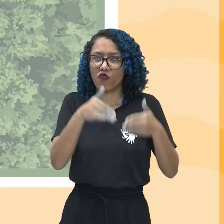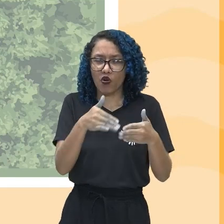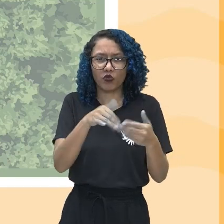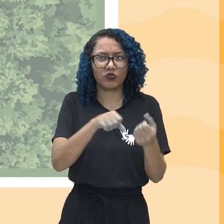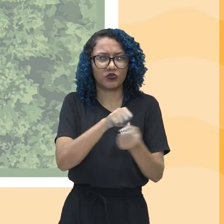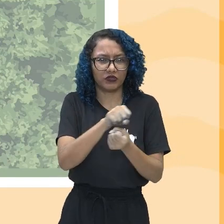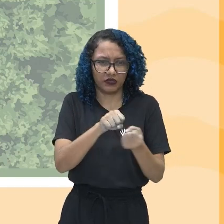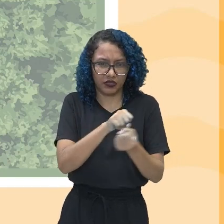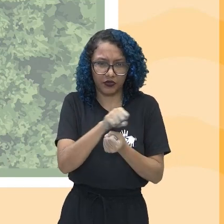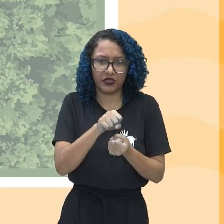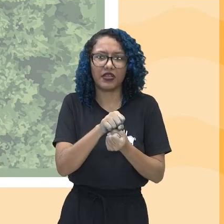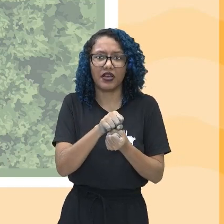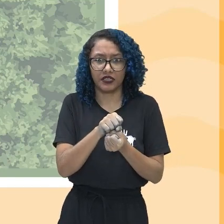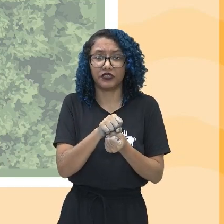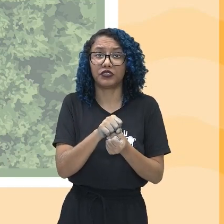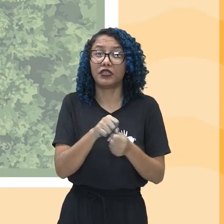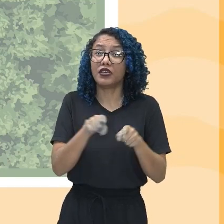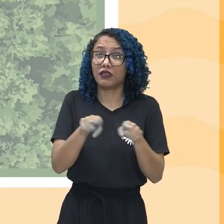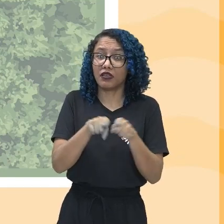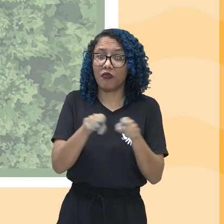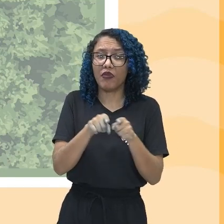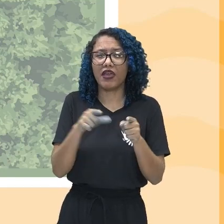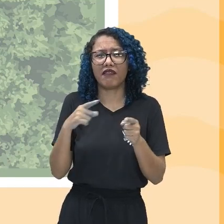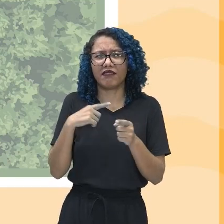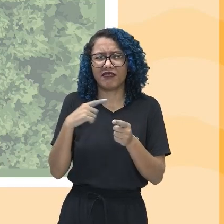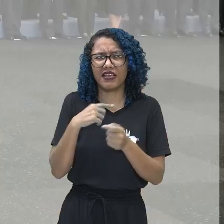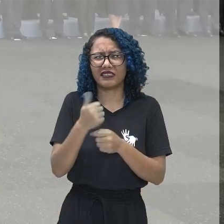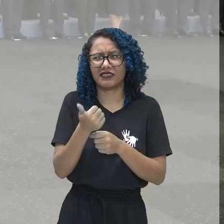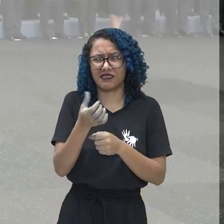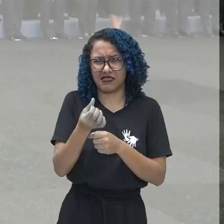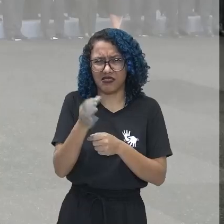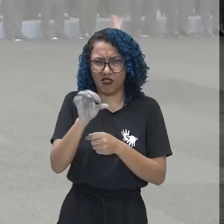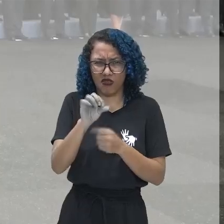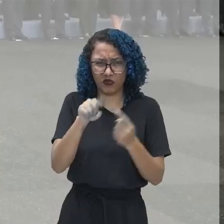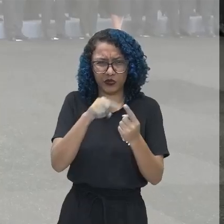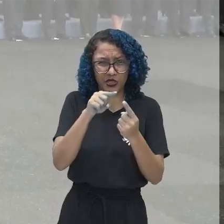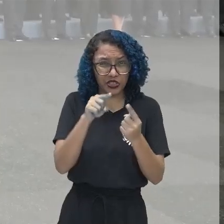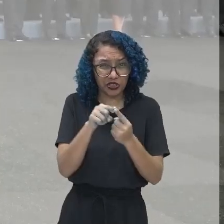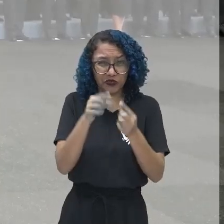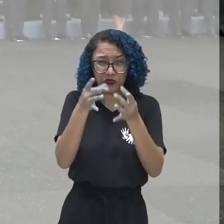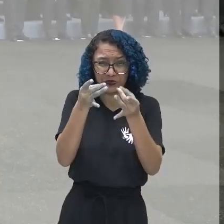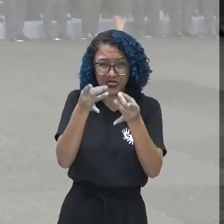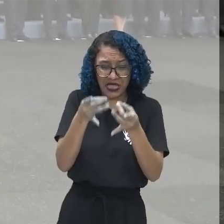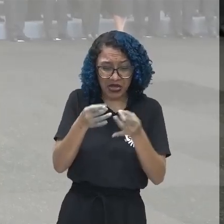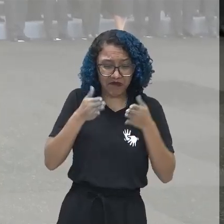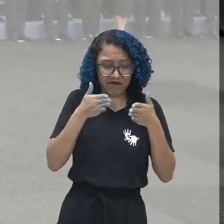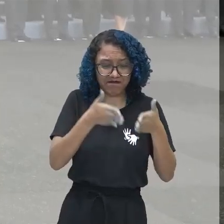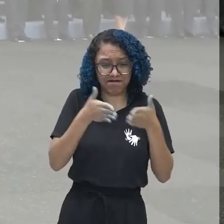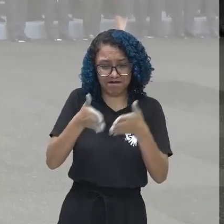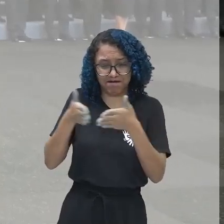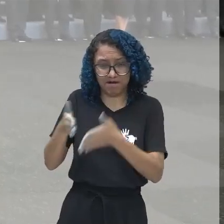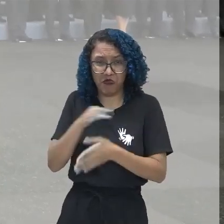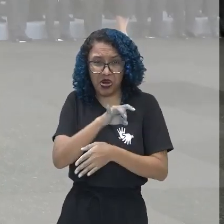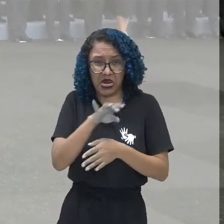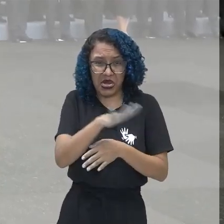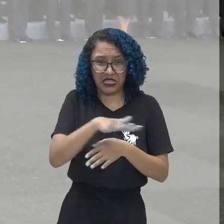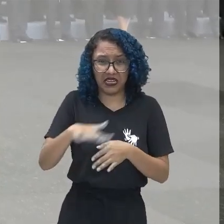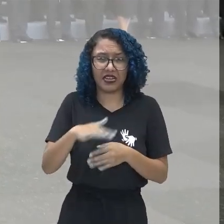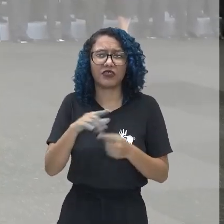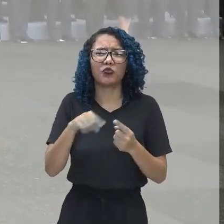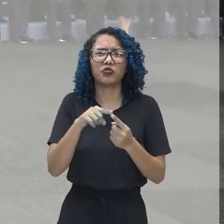em 169 metas específicas. Esses objetivos permitem que os governos